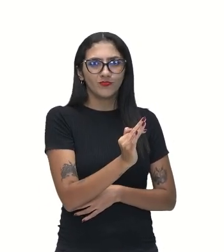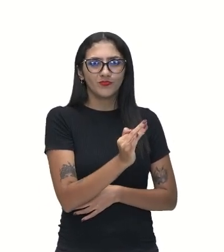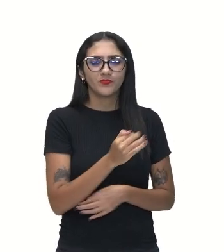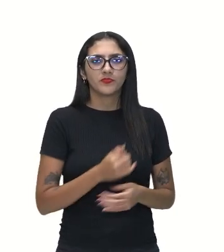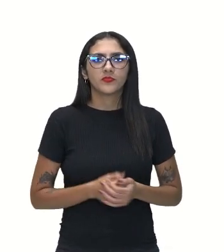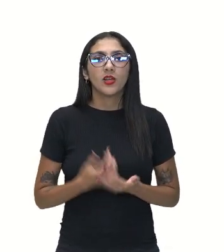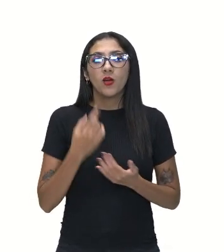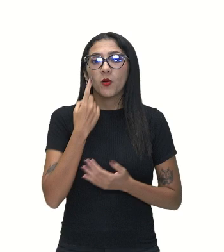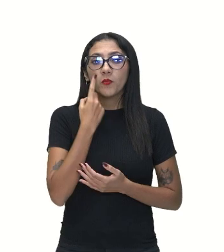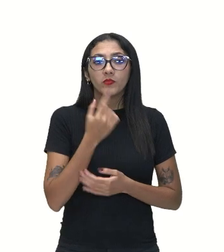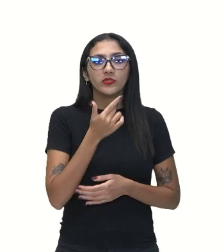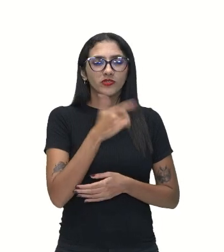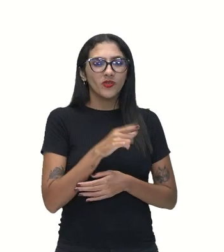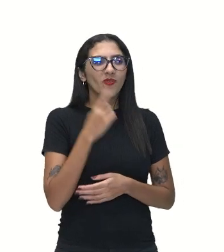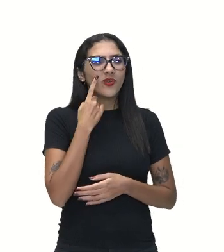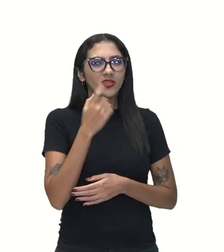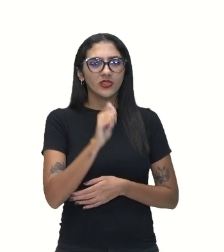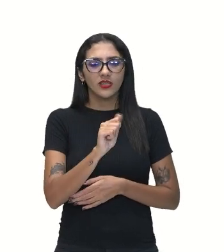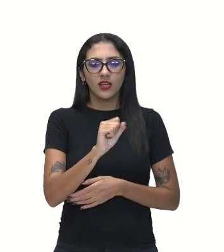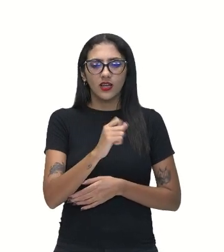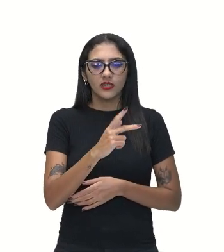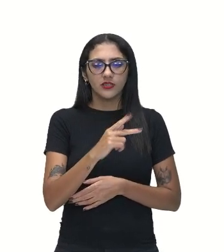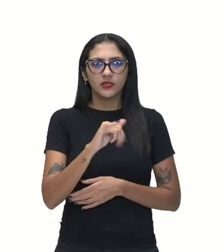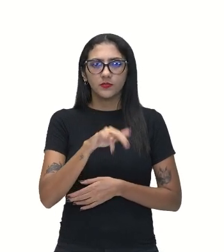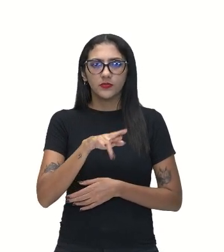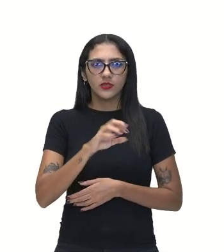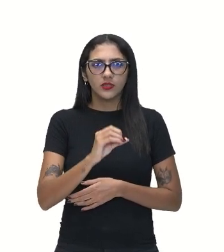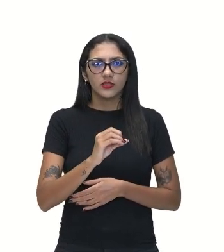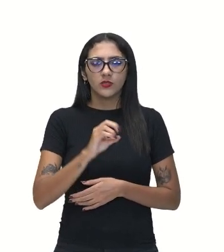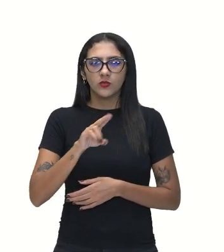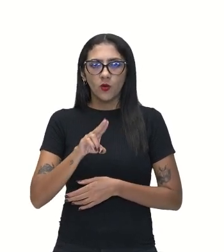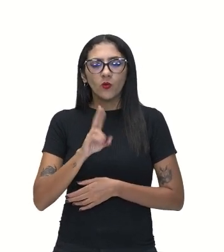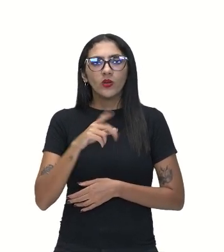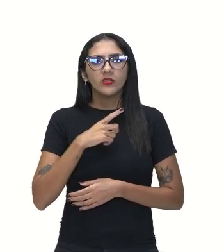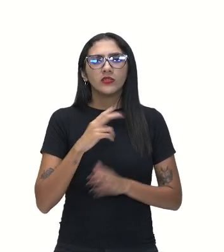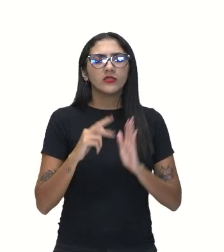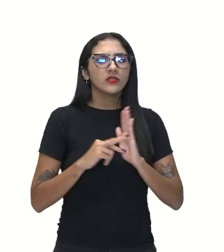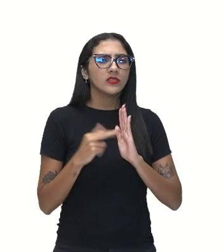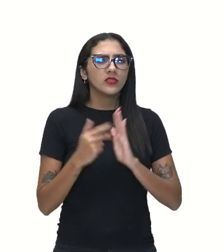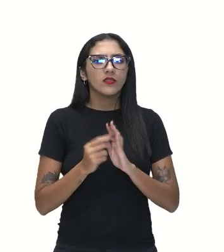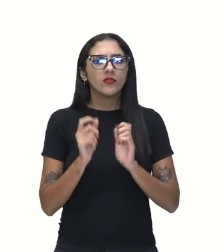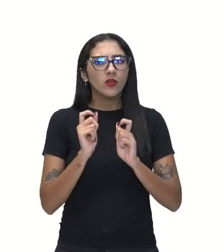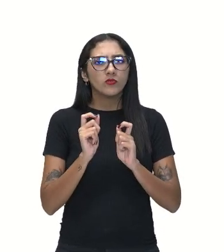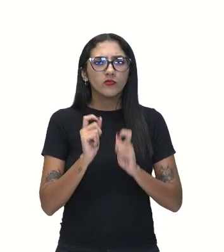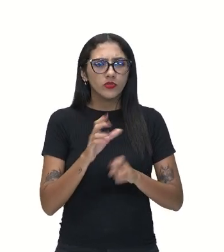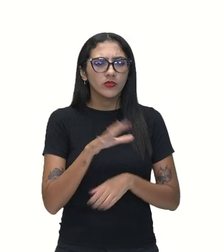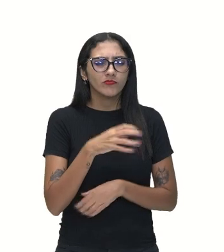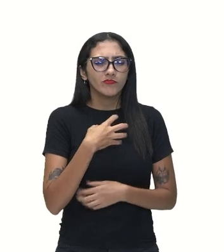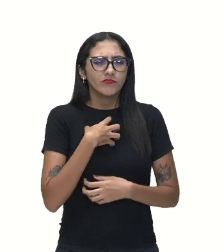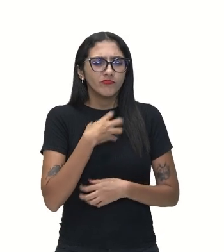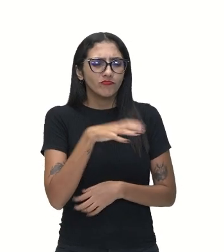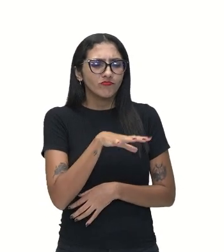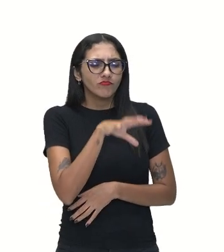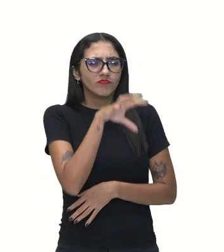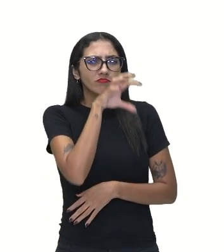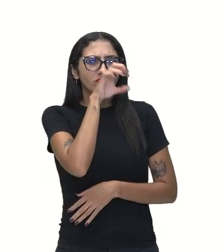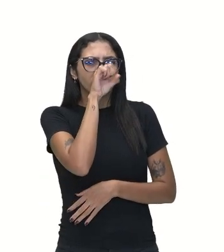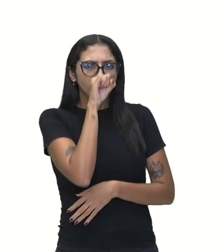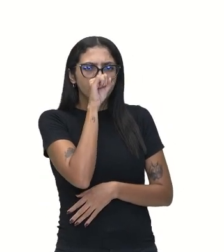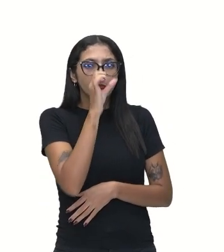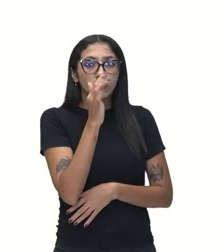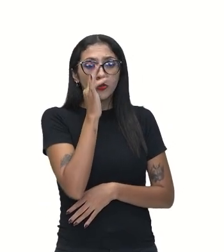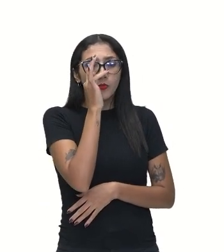Observem que esse aspirar aí está no sentido de cheirar, certo? De sentir o aroma